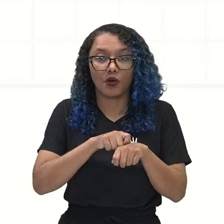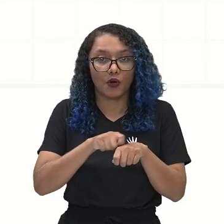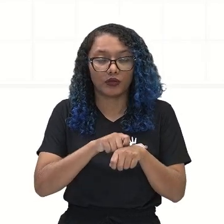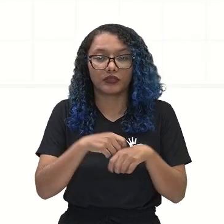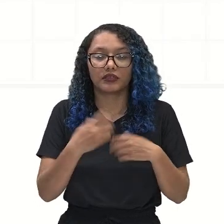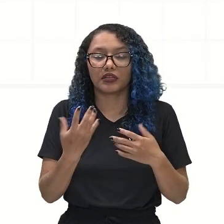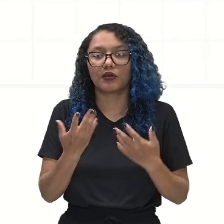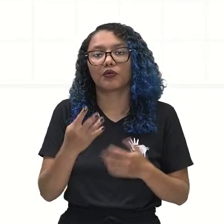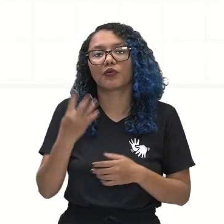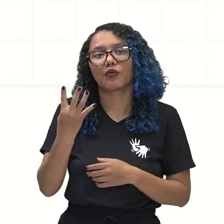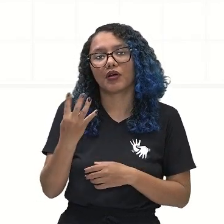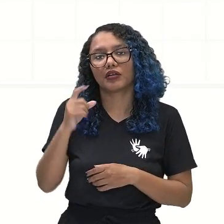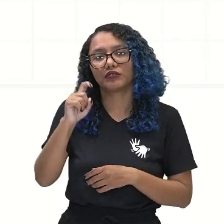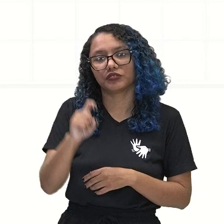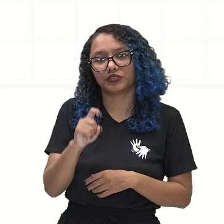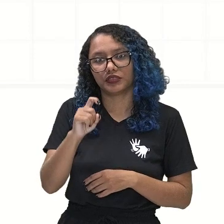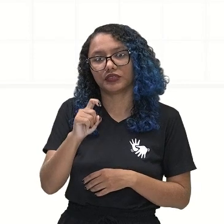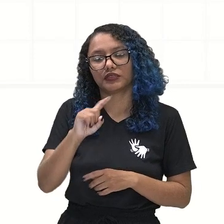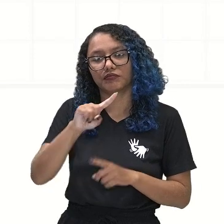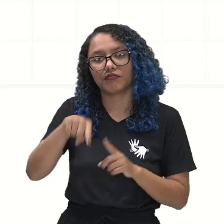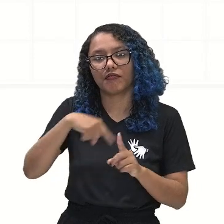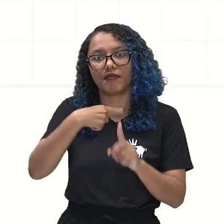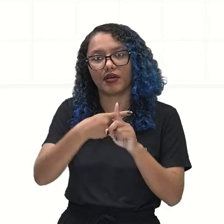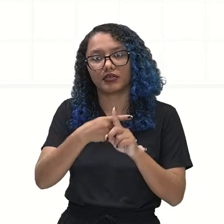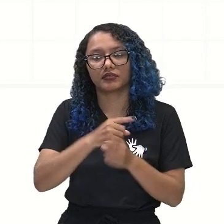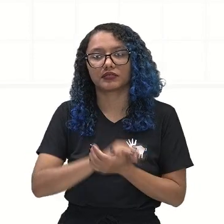4x mais